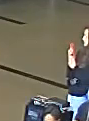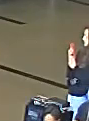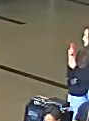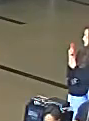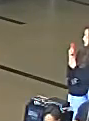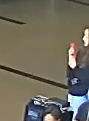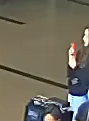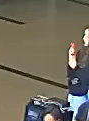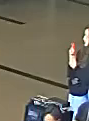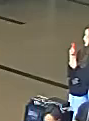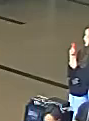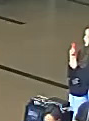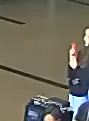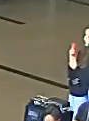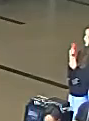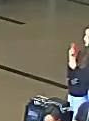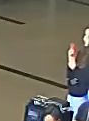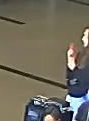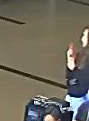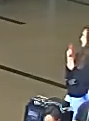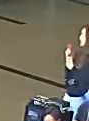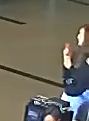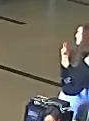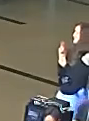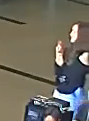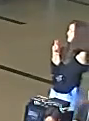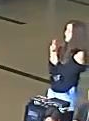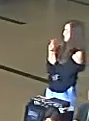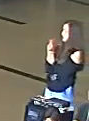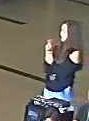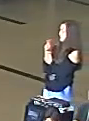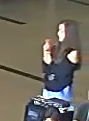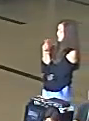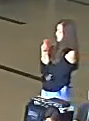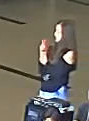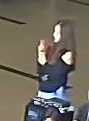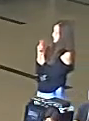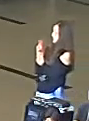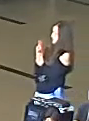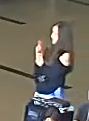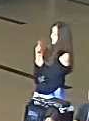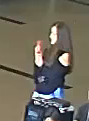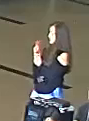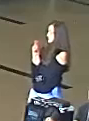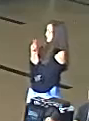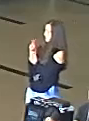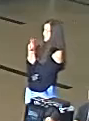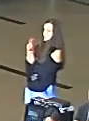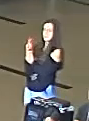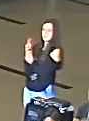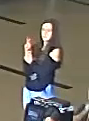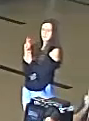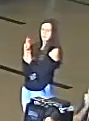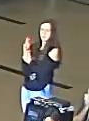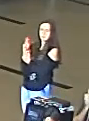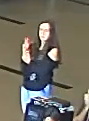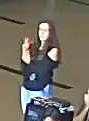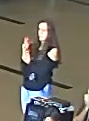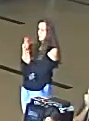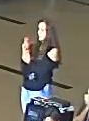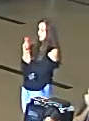aqui olha que coisa hein a lei decide e vem uma NBR o tal do imetro